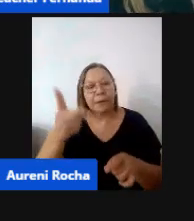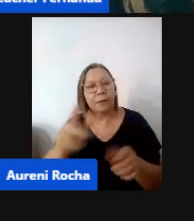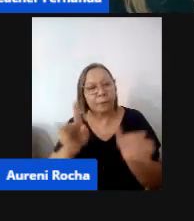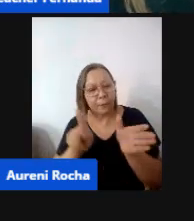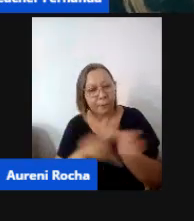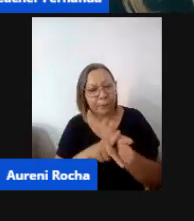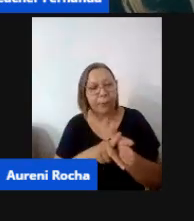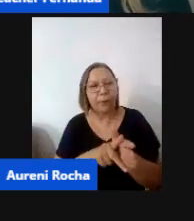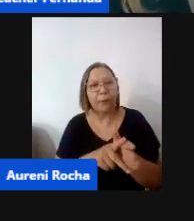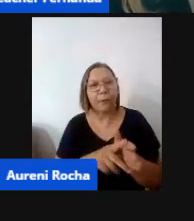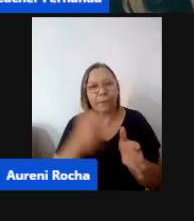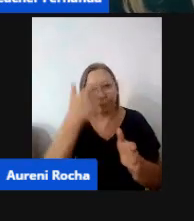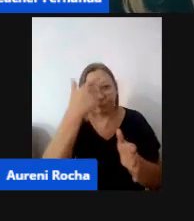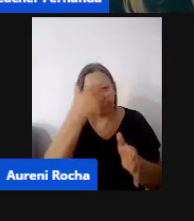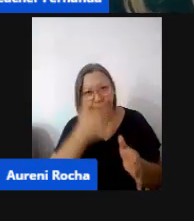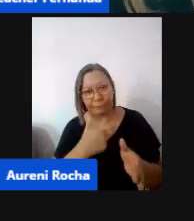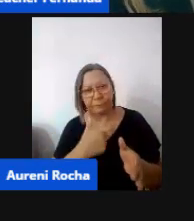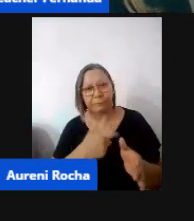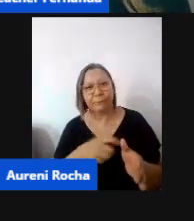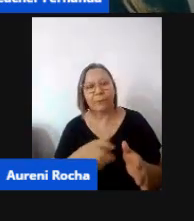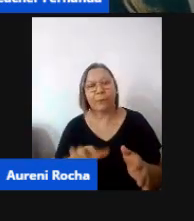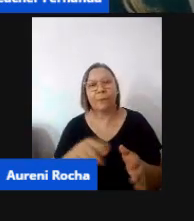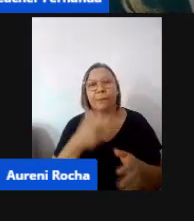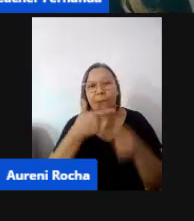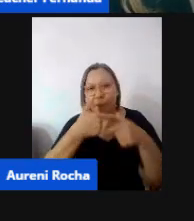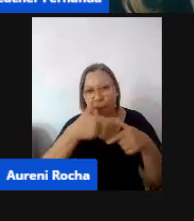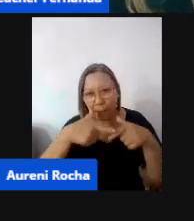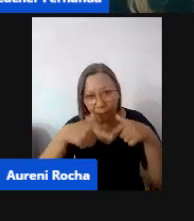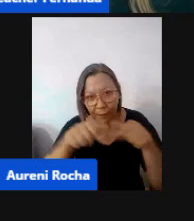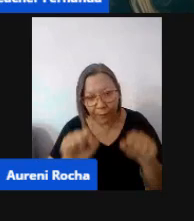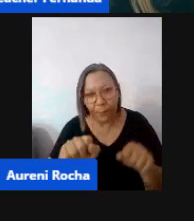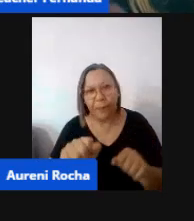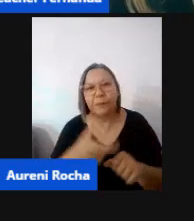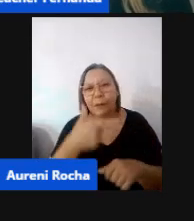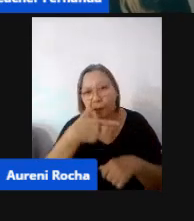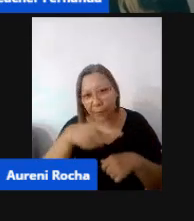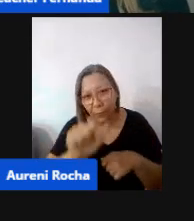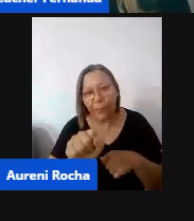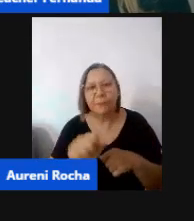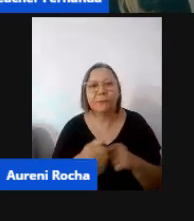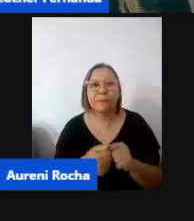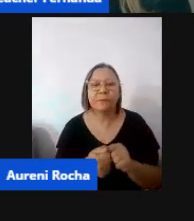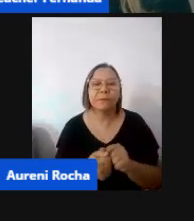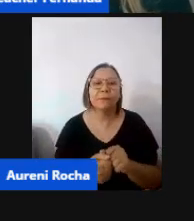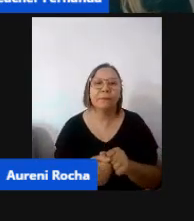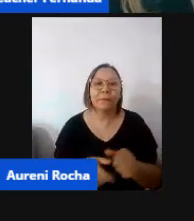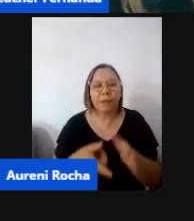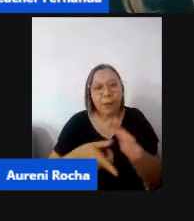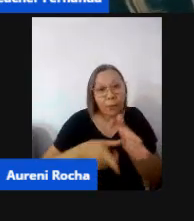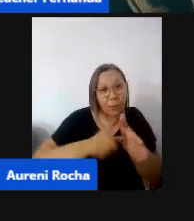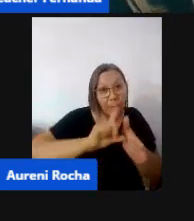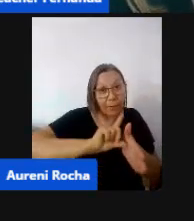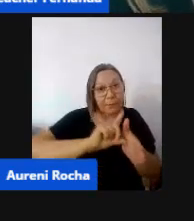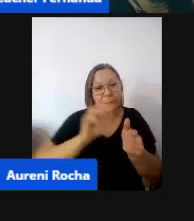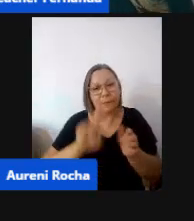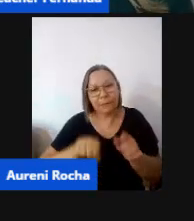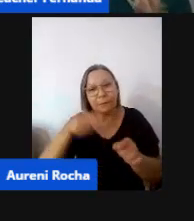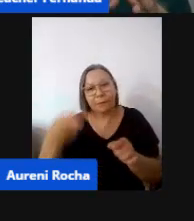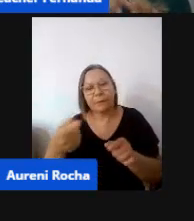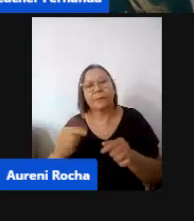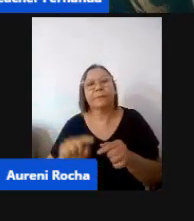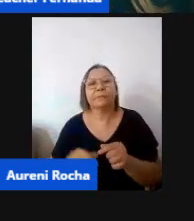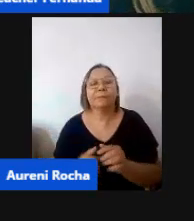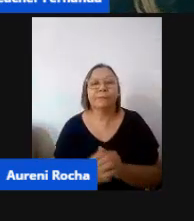minha cara, com a minha linguagem. Então, vocês veem a diferença do antes e do depois. Bom,